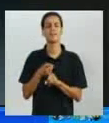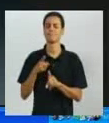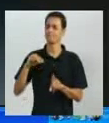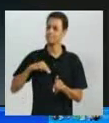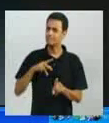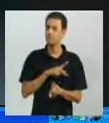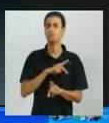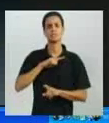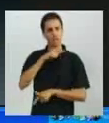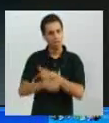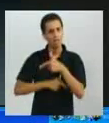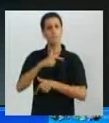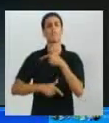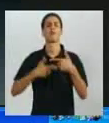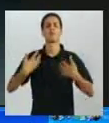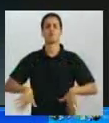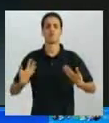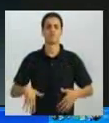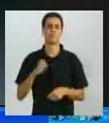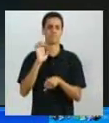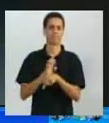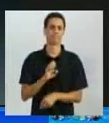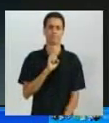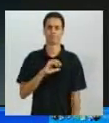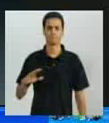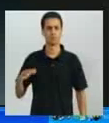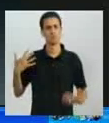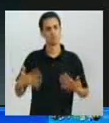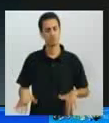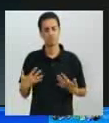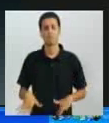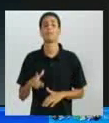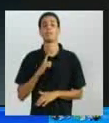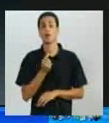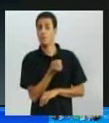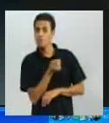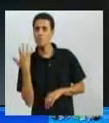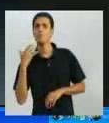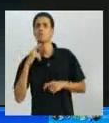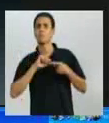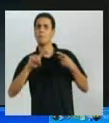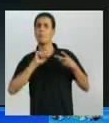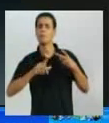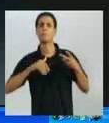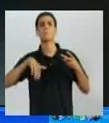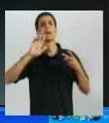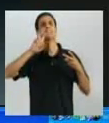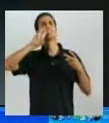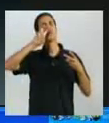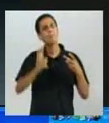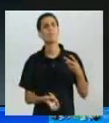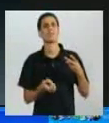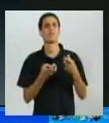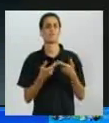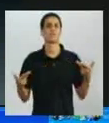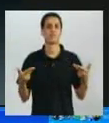trabalhoso no estado de Santa Catarina, tem trabalhado muito no estado de Santa Catarina. Algumas das ações de Santa Catarina, mais de 5 mil ações em Santa